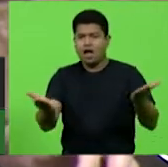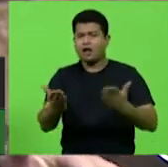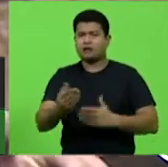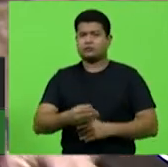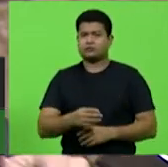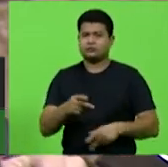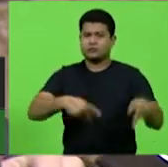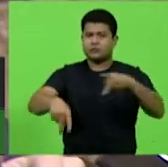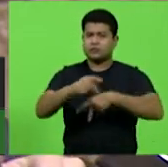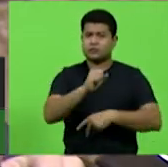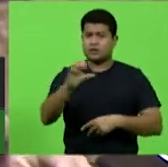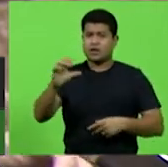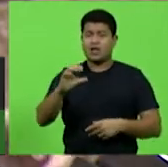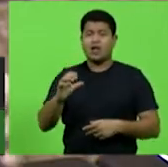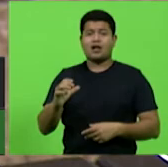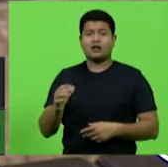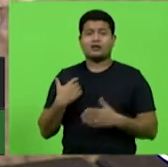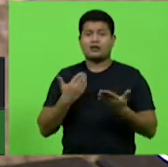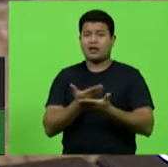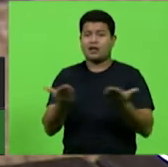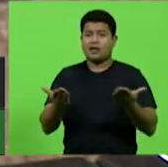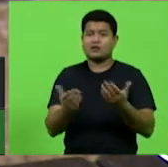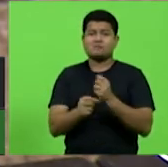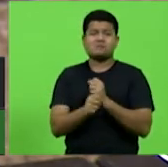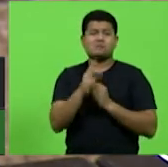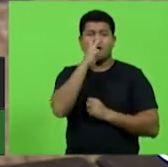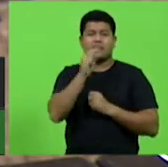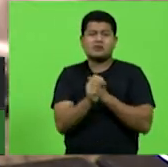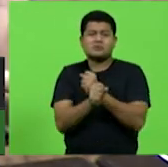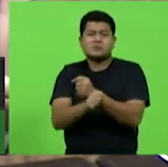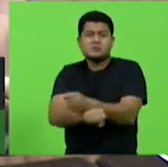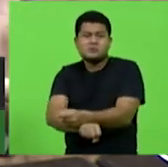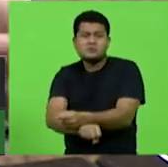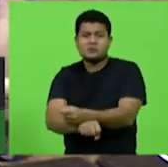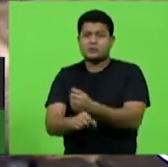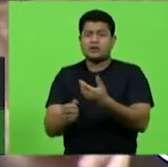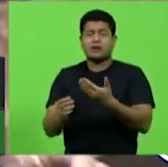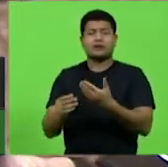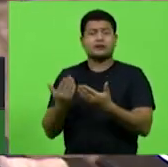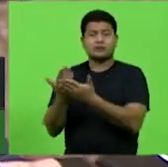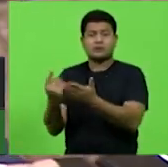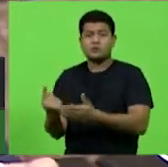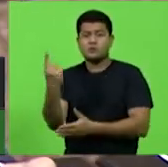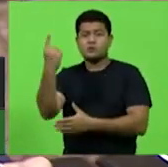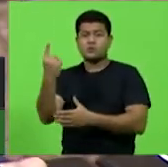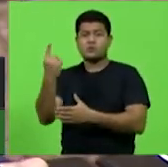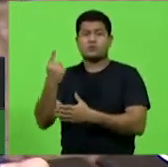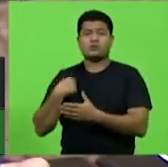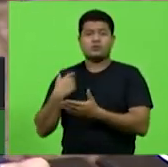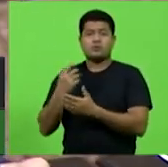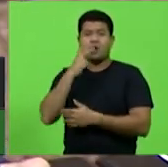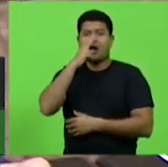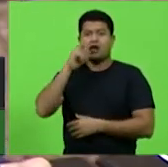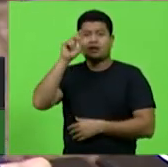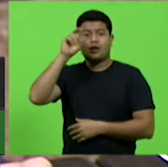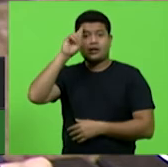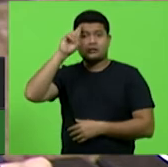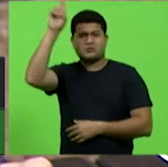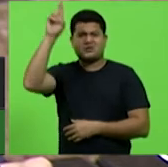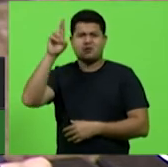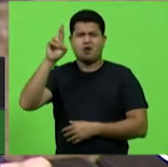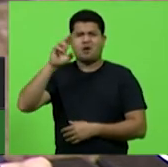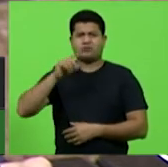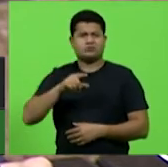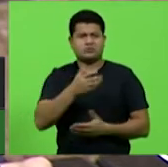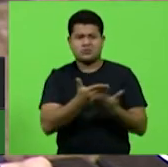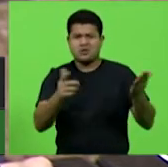um oligopólio que se acha dono do direito de escolha dos catarinenses. Quem ganha com isso? Certamente